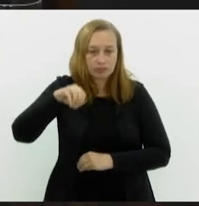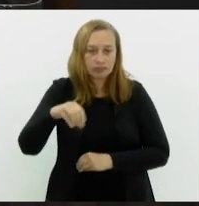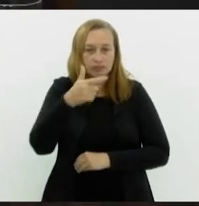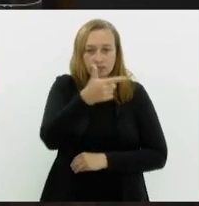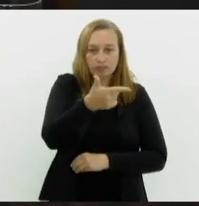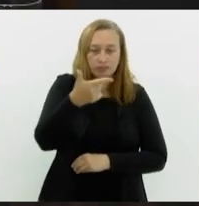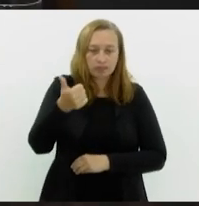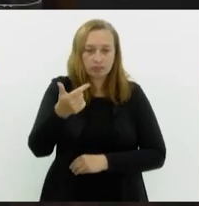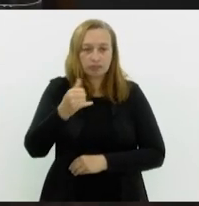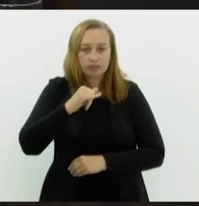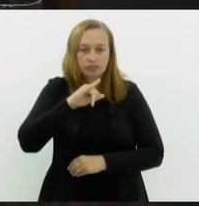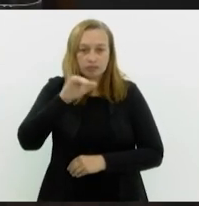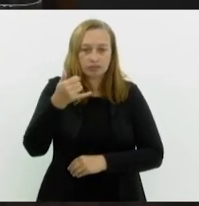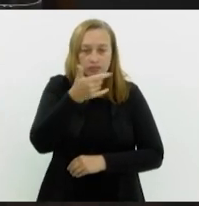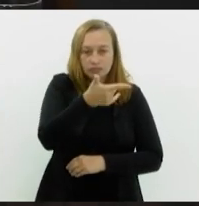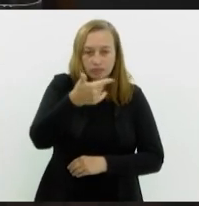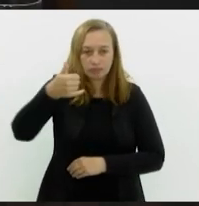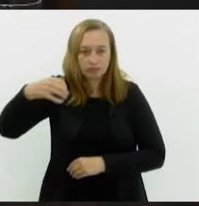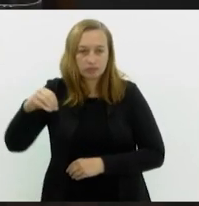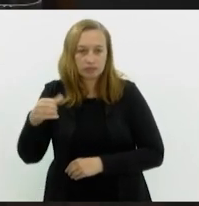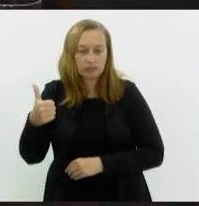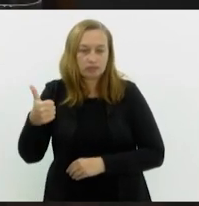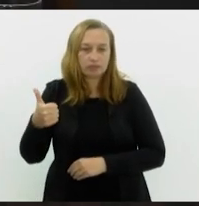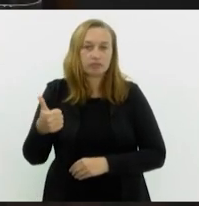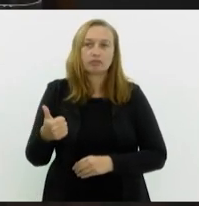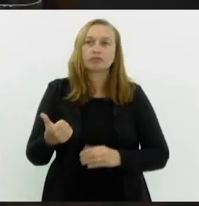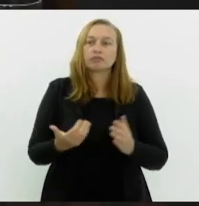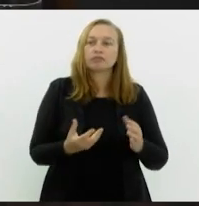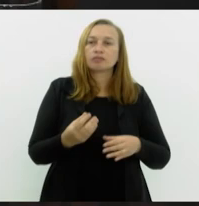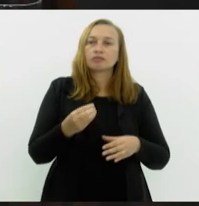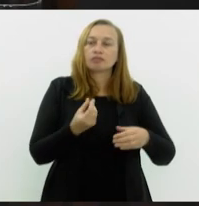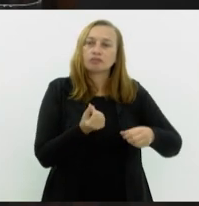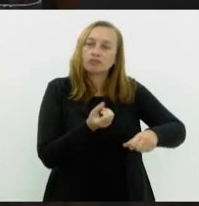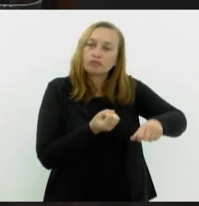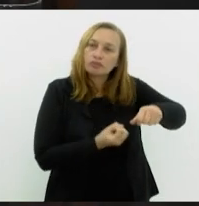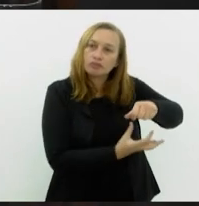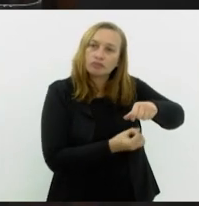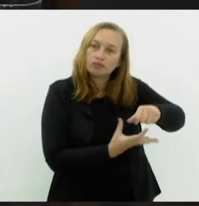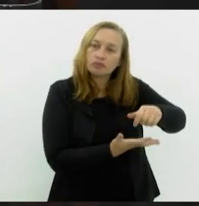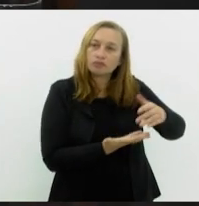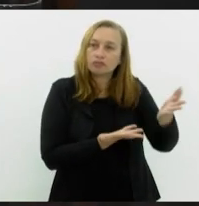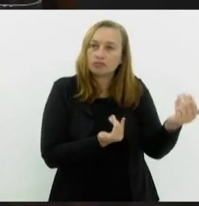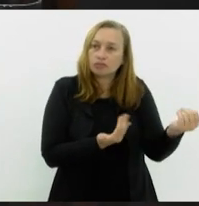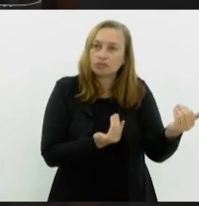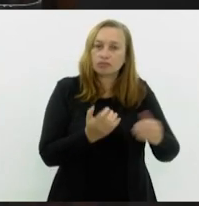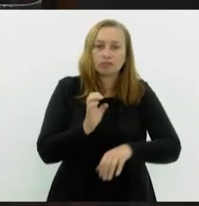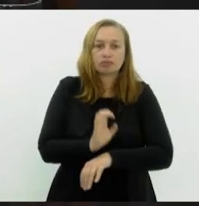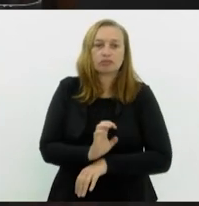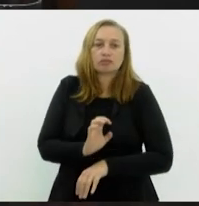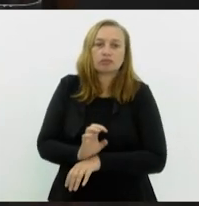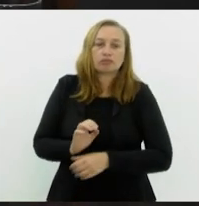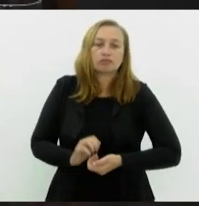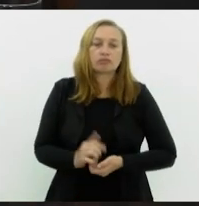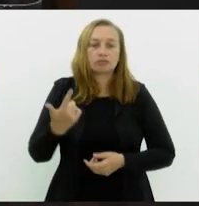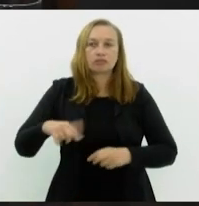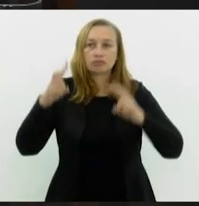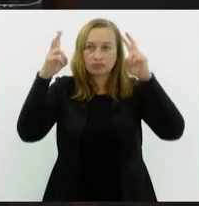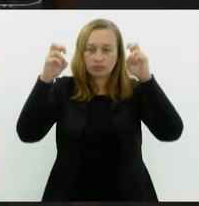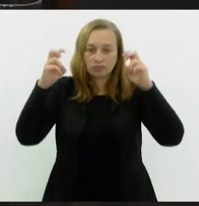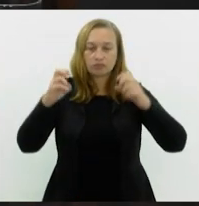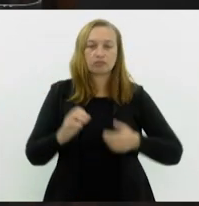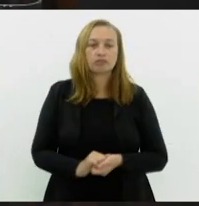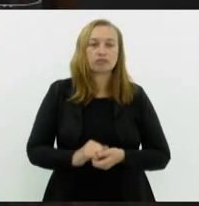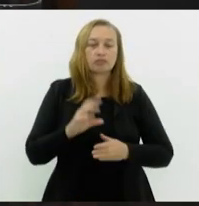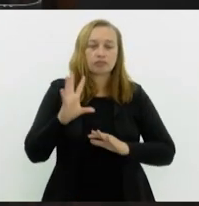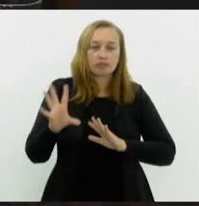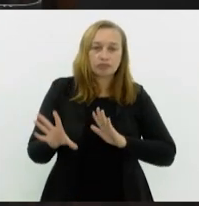janeiro de 2021, que criou o Fundo Estadual da Juventude e de outras providências. Pareceres das Comissões de Constituição e Justiça pela legalidade, com